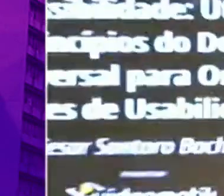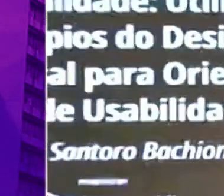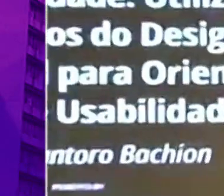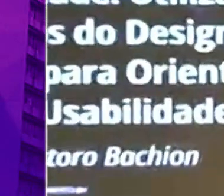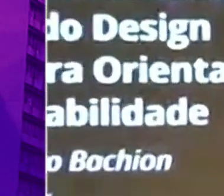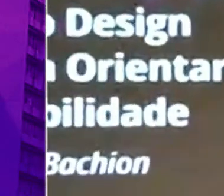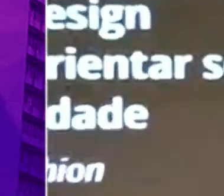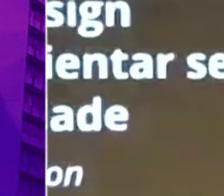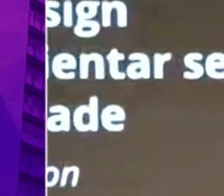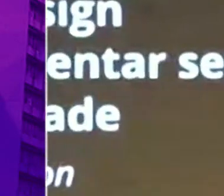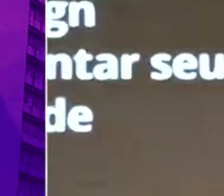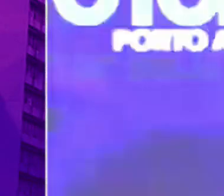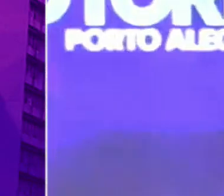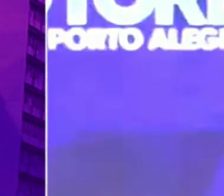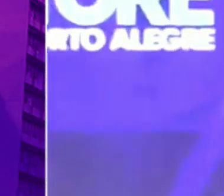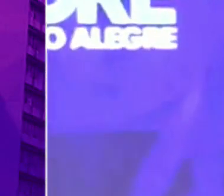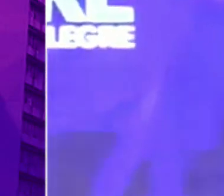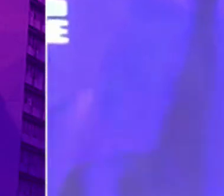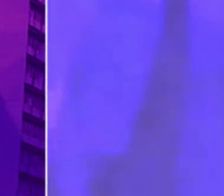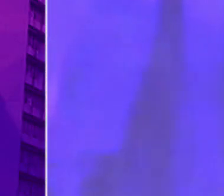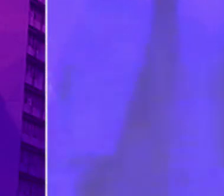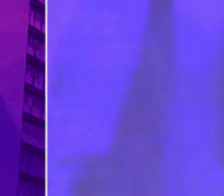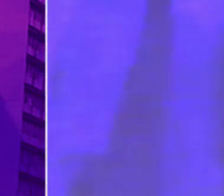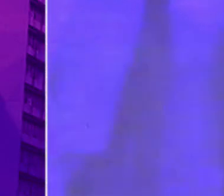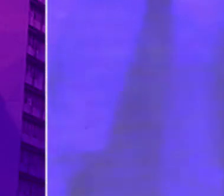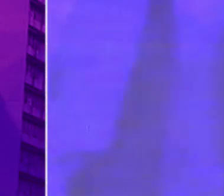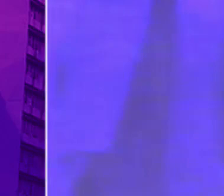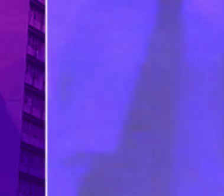bora, TDC, tudo bom com vocês?